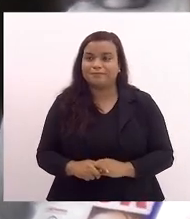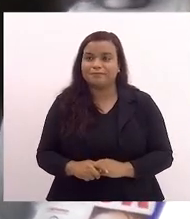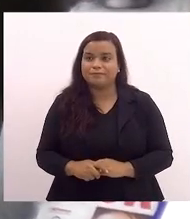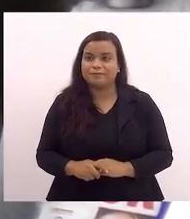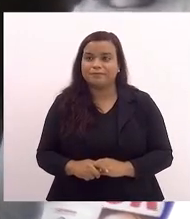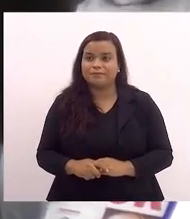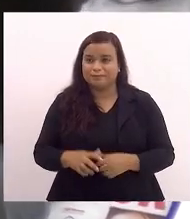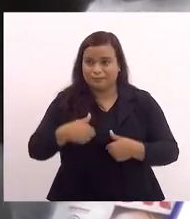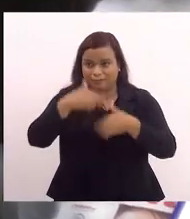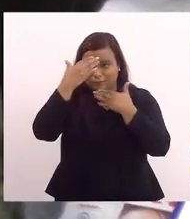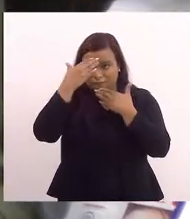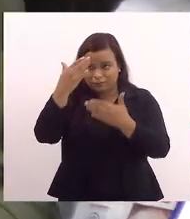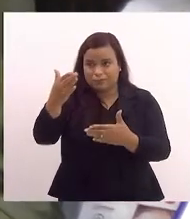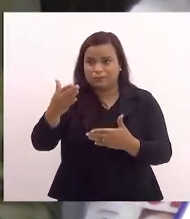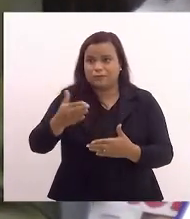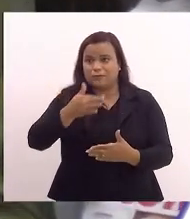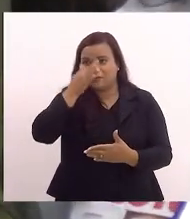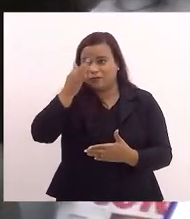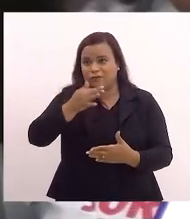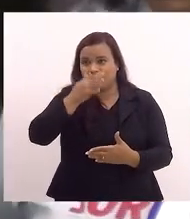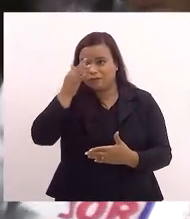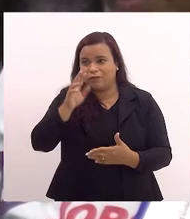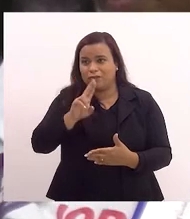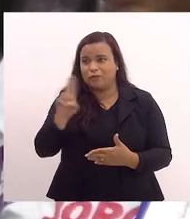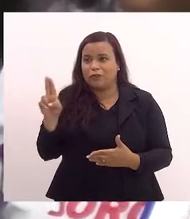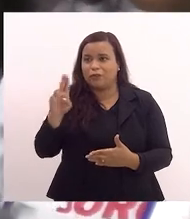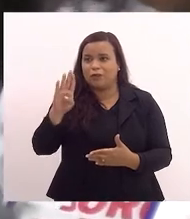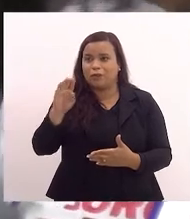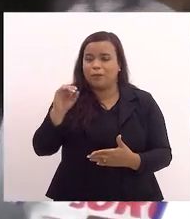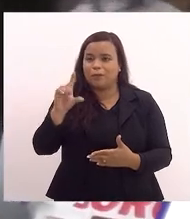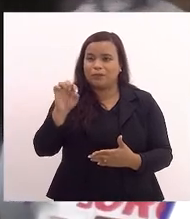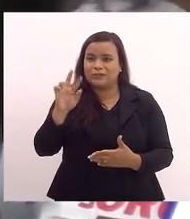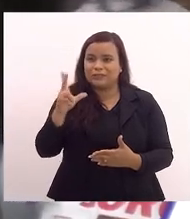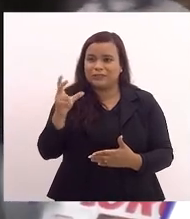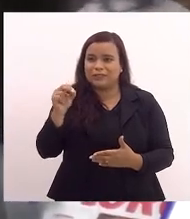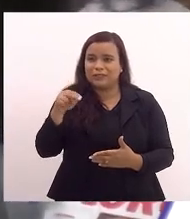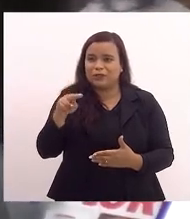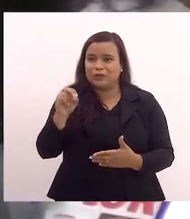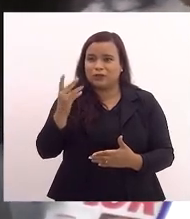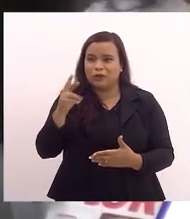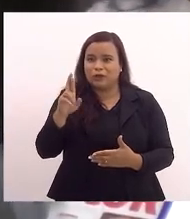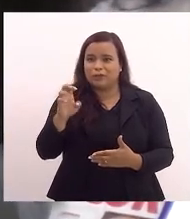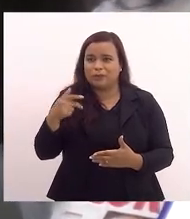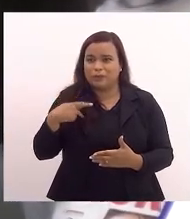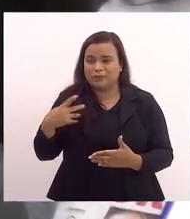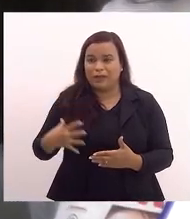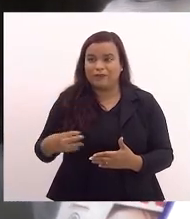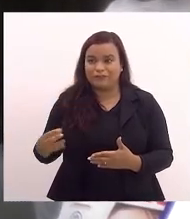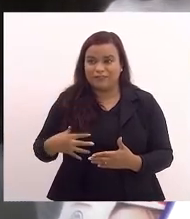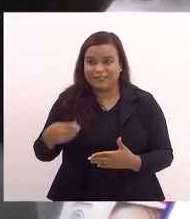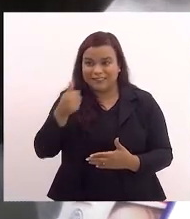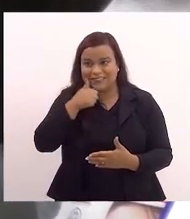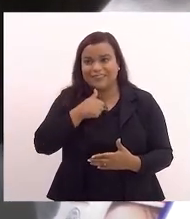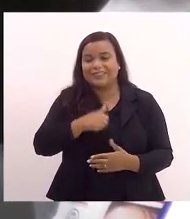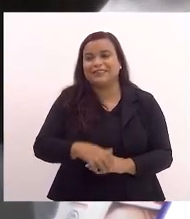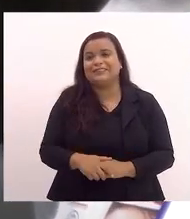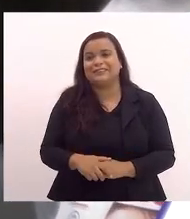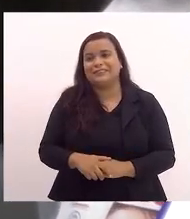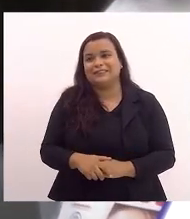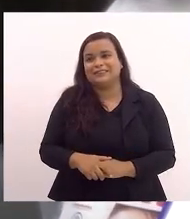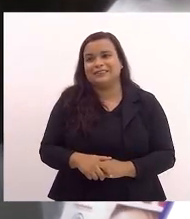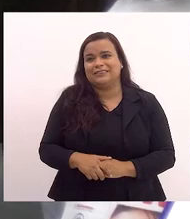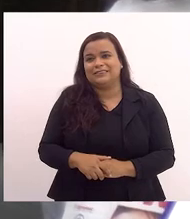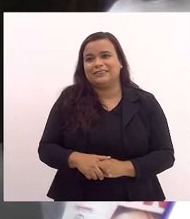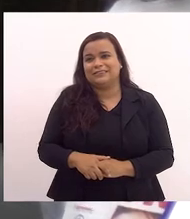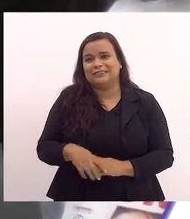Meu muito obrigado à Flor, Botelho Nobre, minha filha, que nesses dias foi